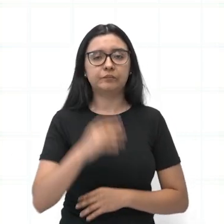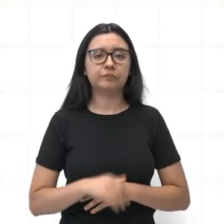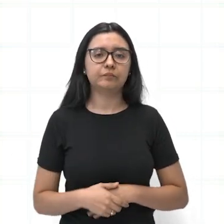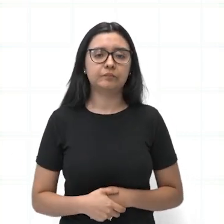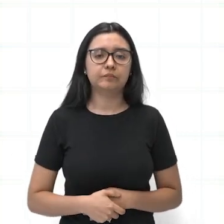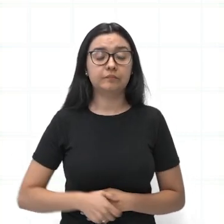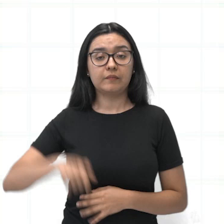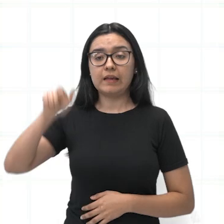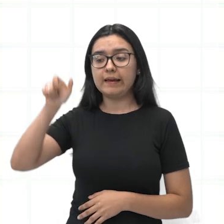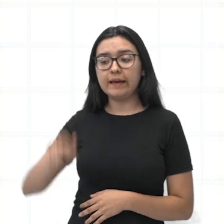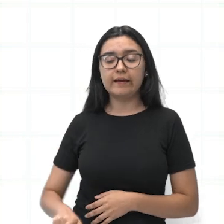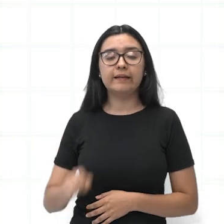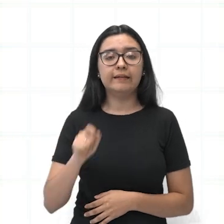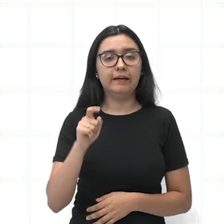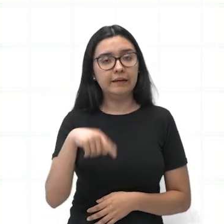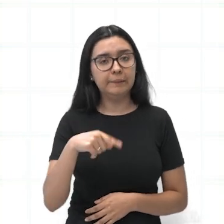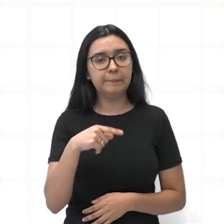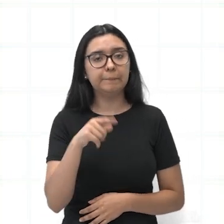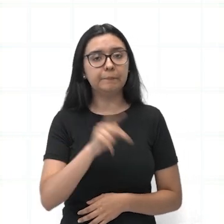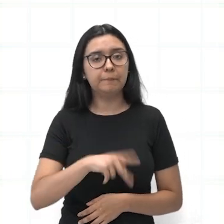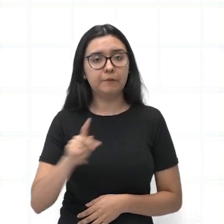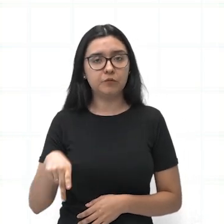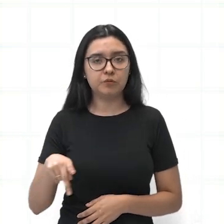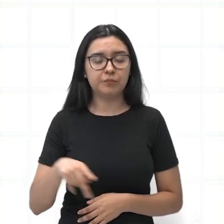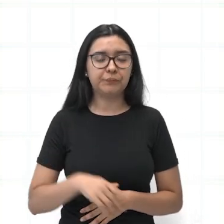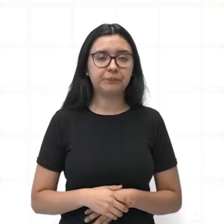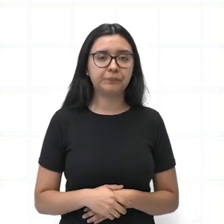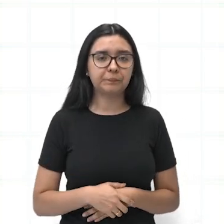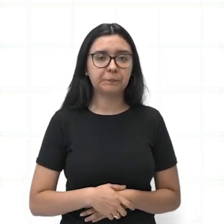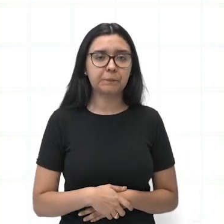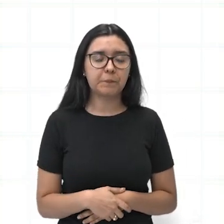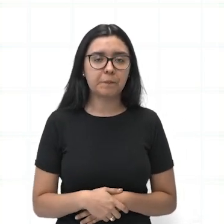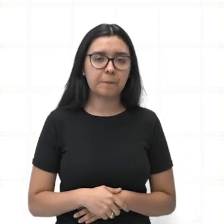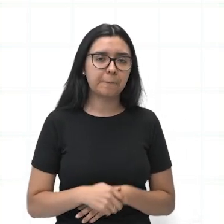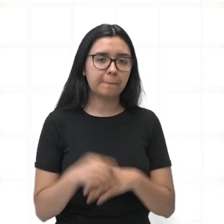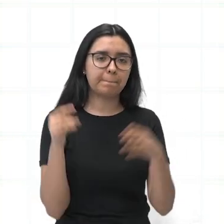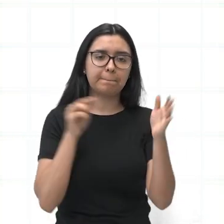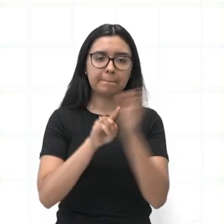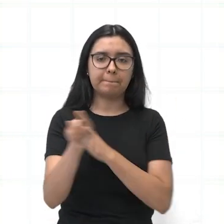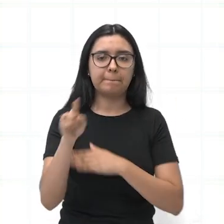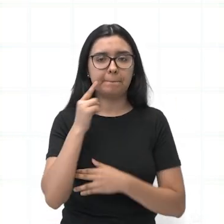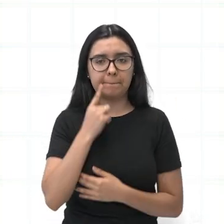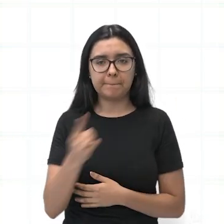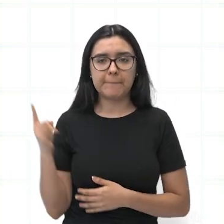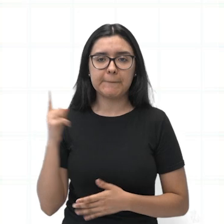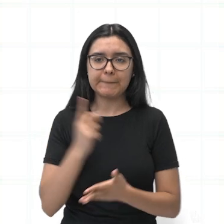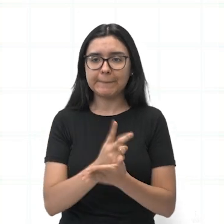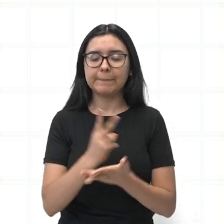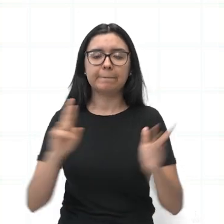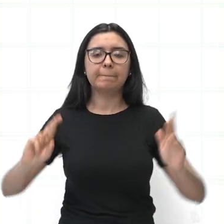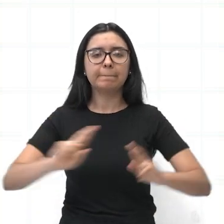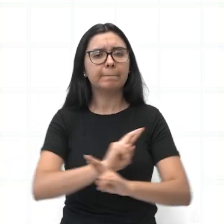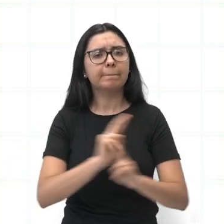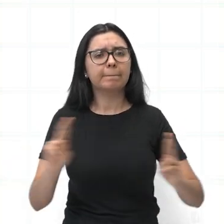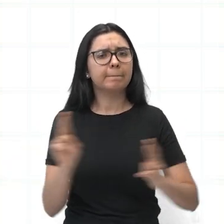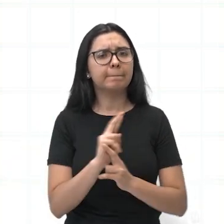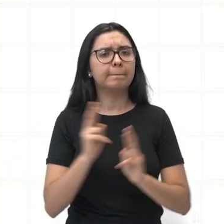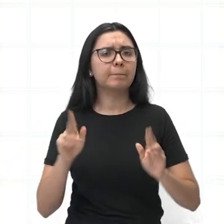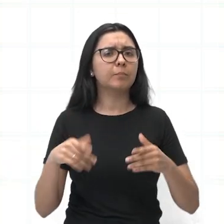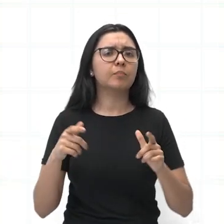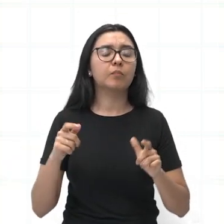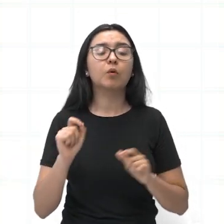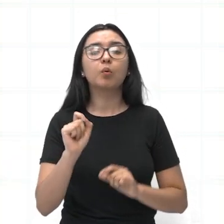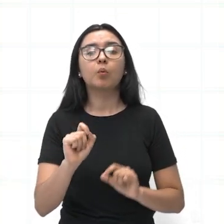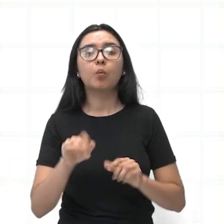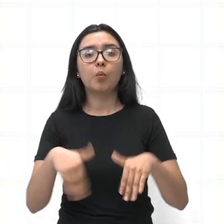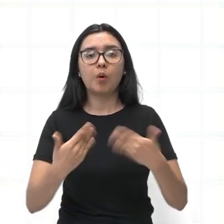teacher. Ela é professora, tá? Essa pergunta aqui sempre é relacionada à sua